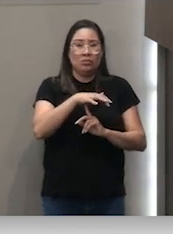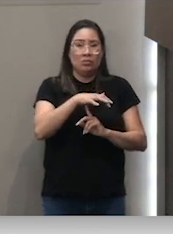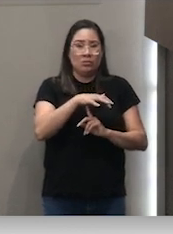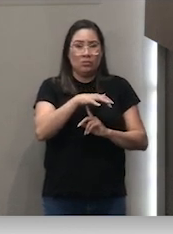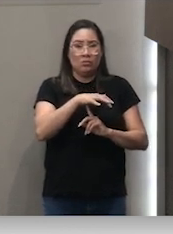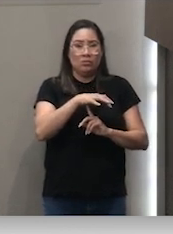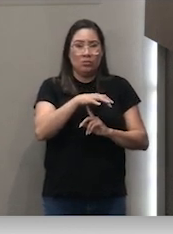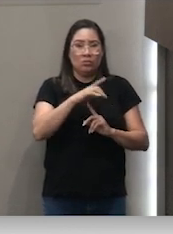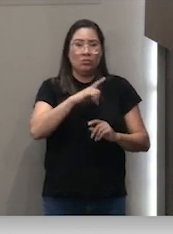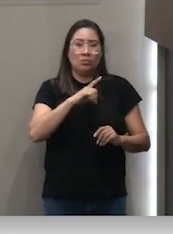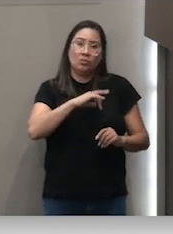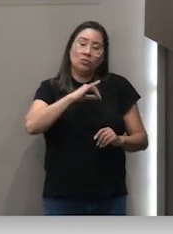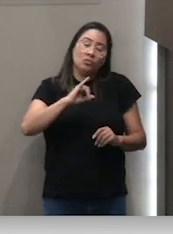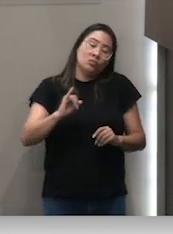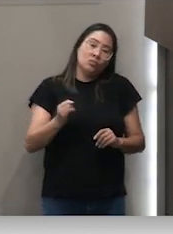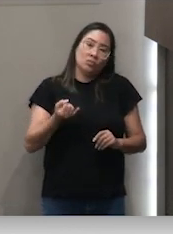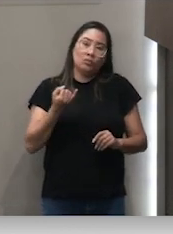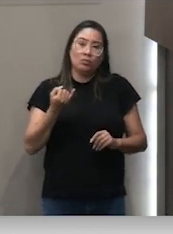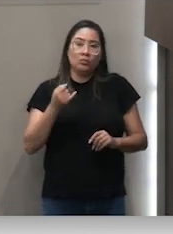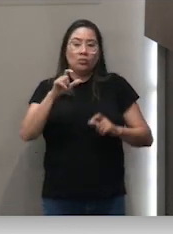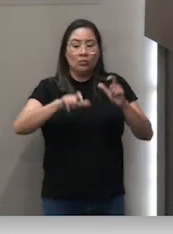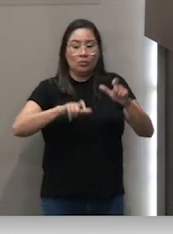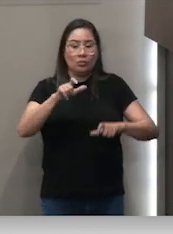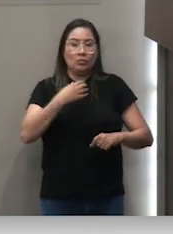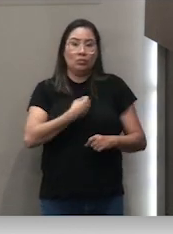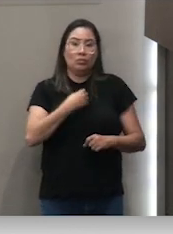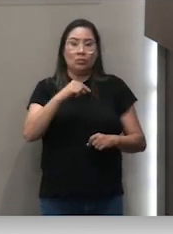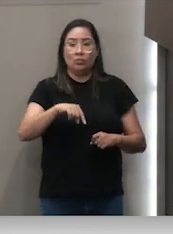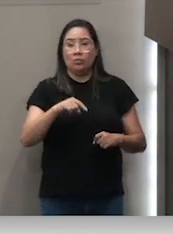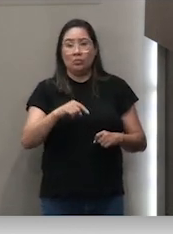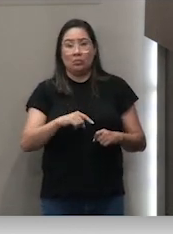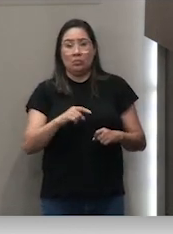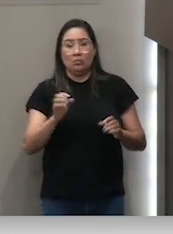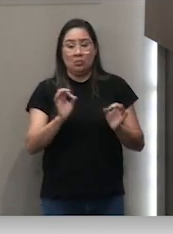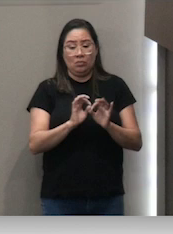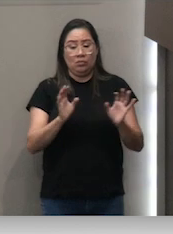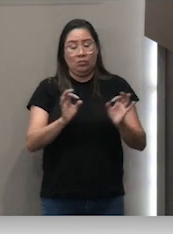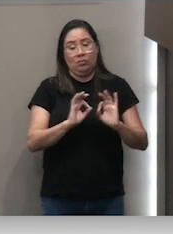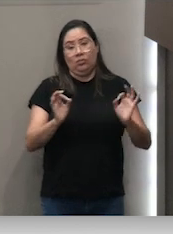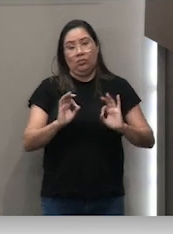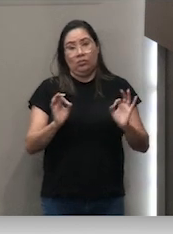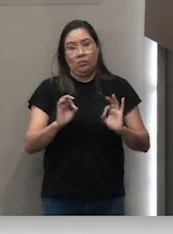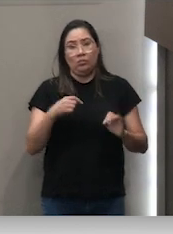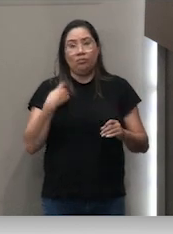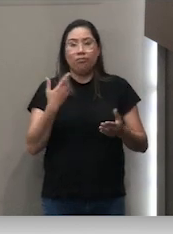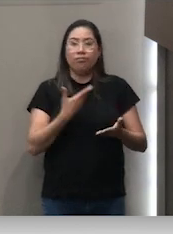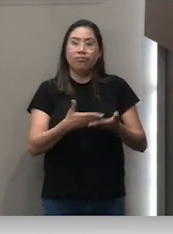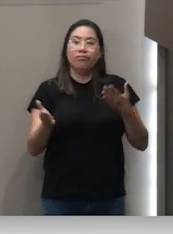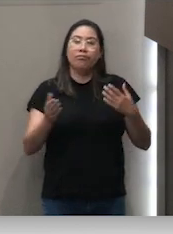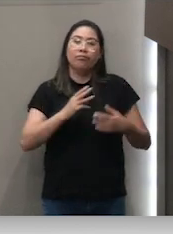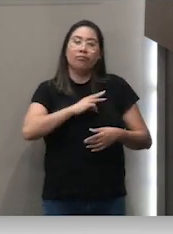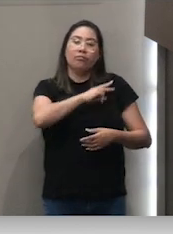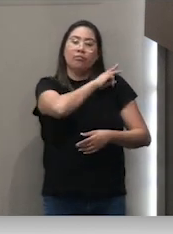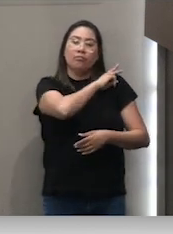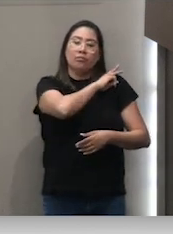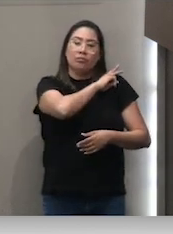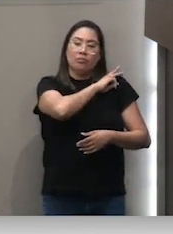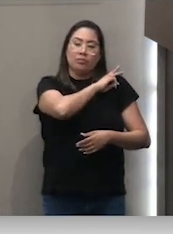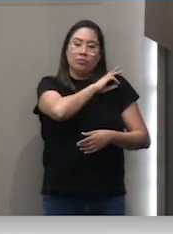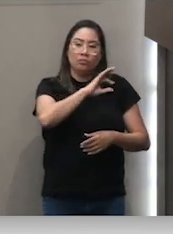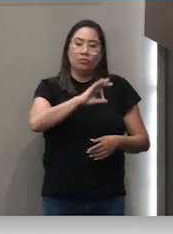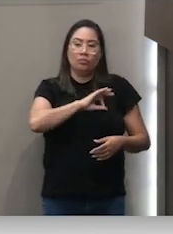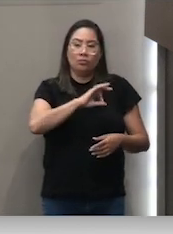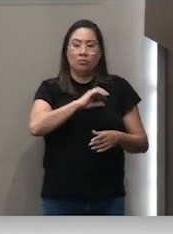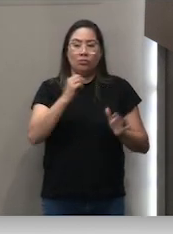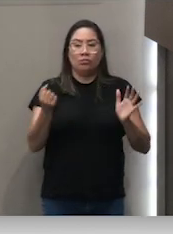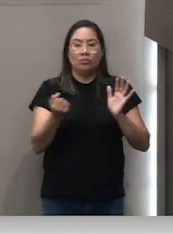daquela oportunidade, onde quem estava aqui simplesmente não fez nada e nós acabamos perdendo o quartel do Exército, que era um